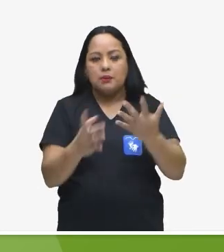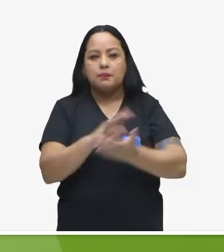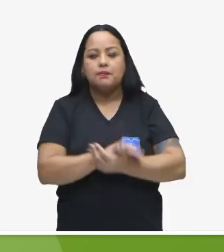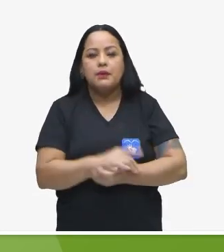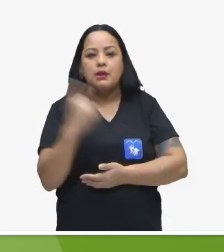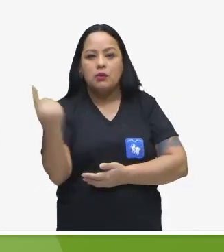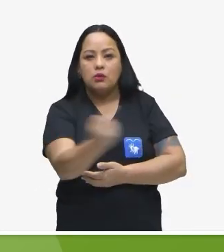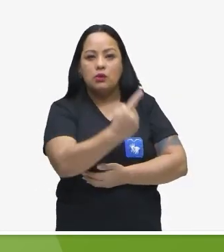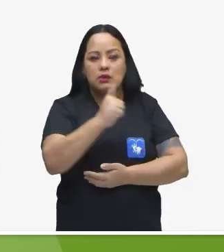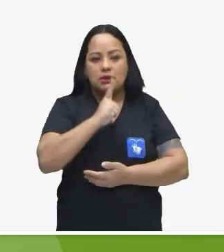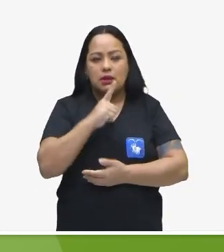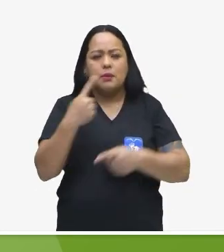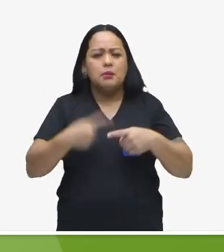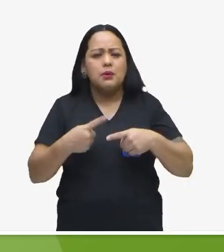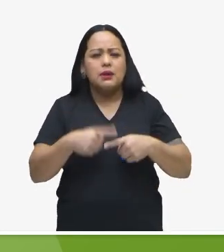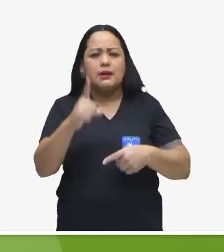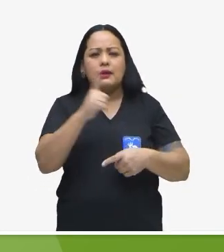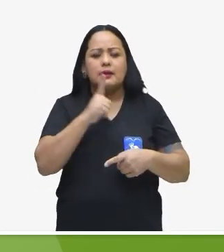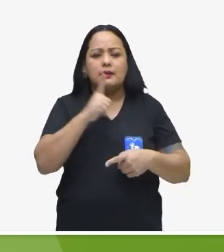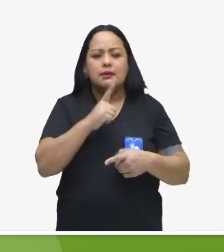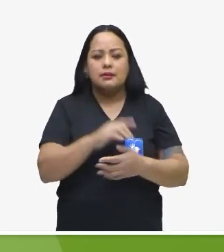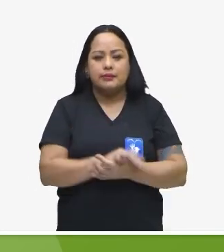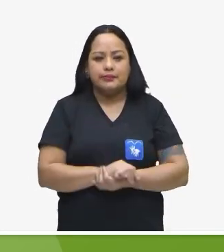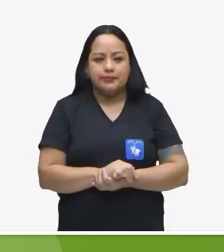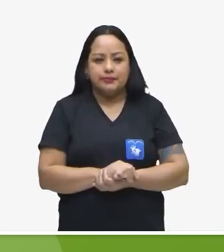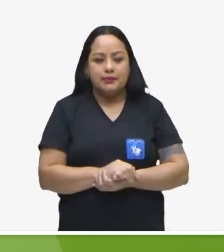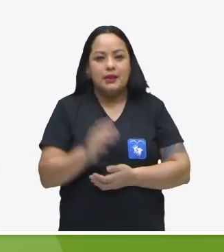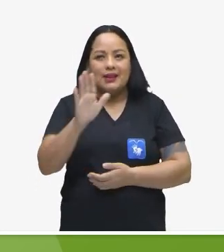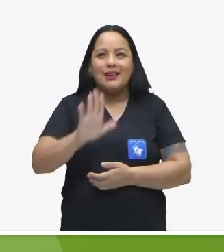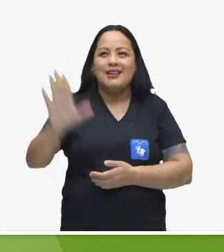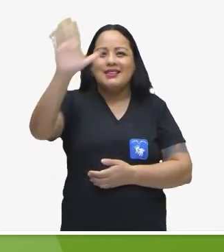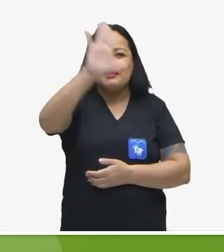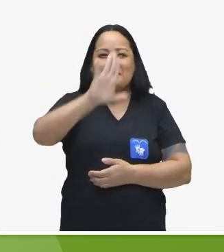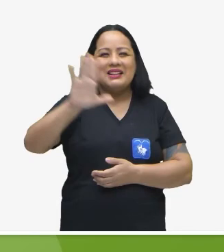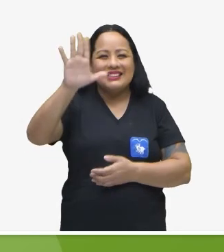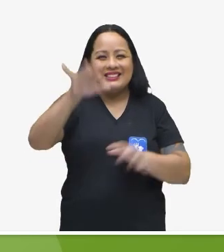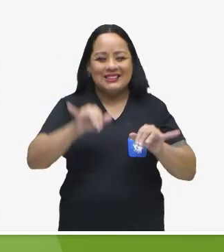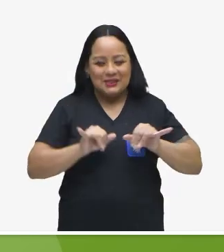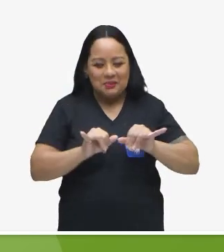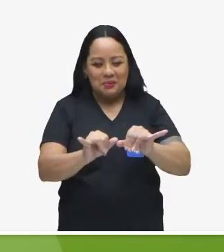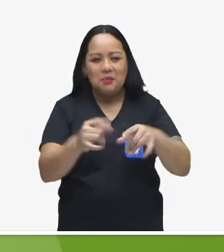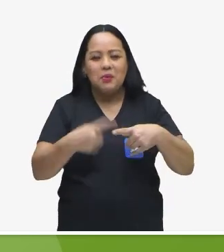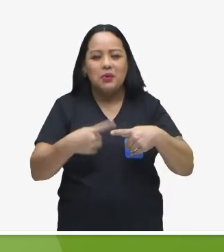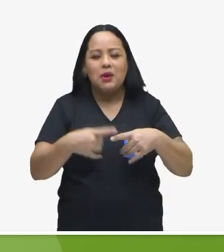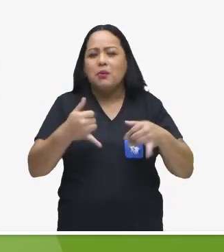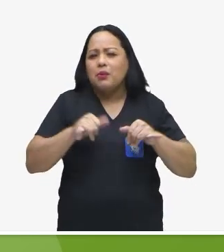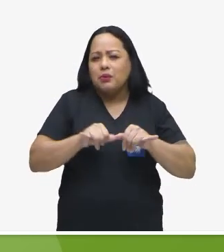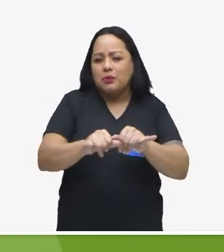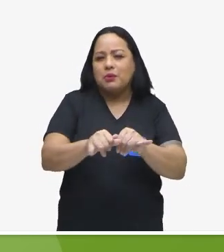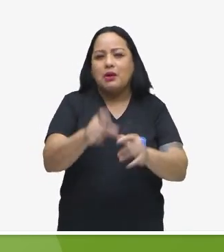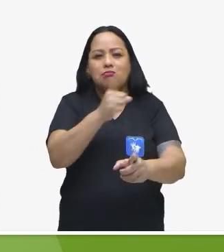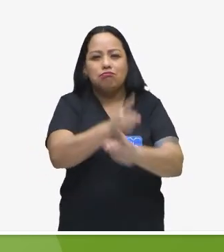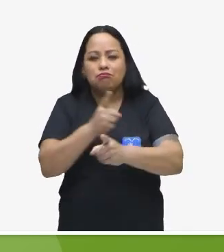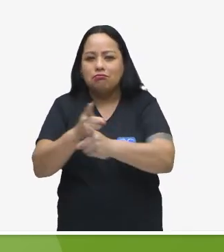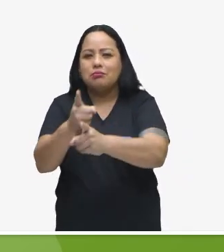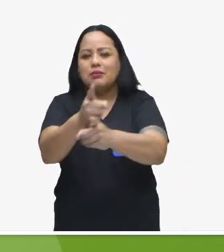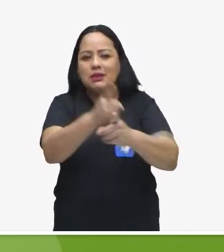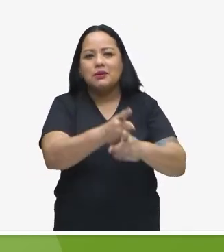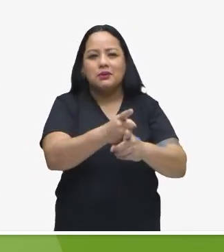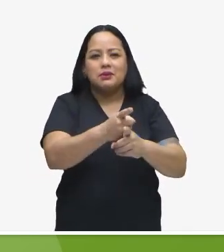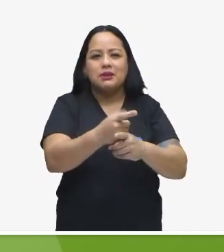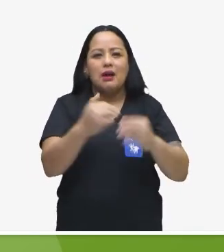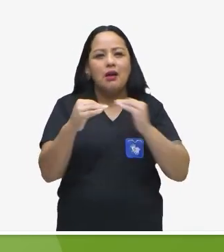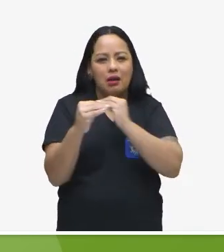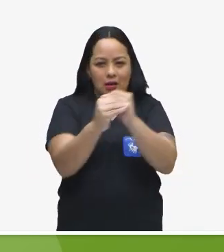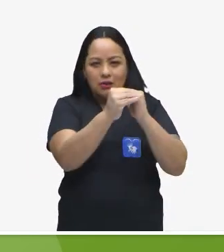ter... por que eu botei aqui a imagem de um supermercado? Porque no supermercado a gente encontra as coisas de acordo